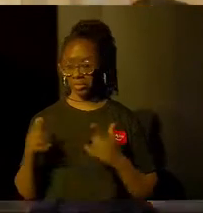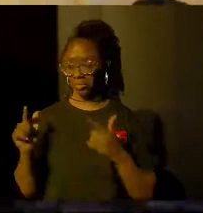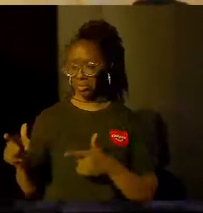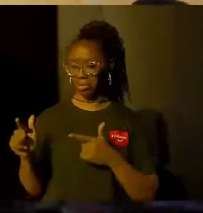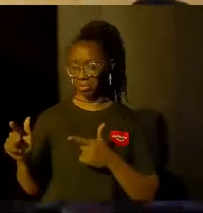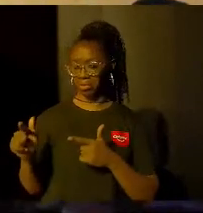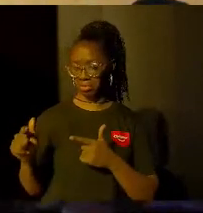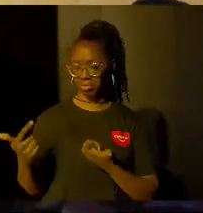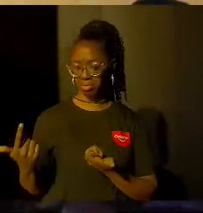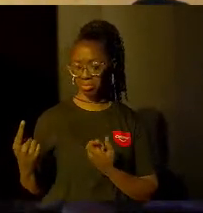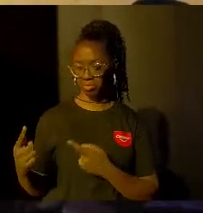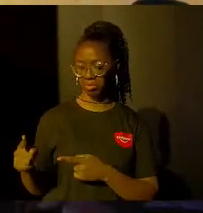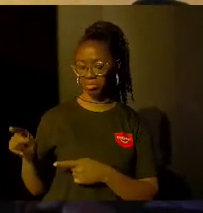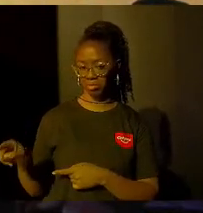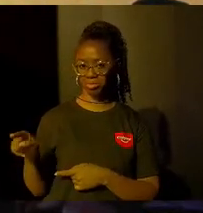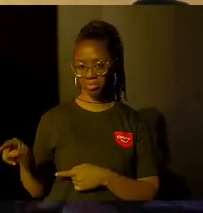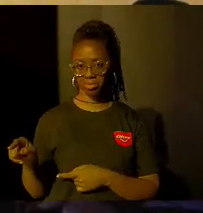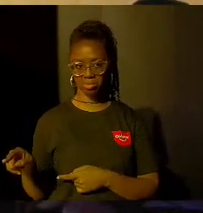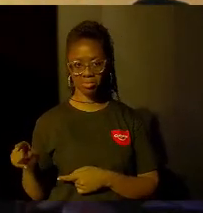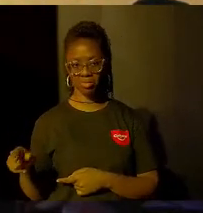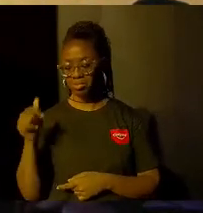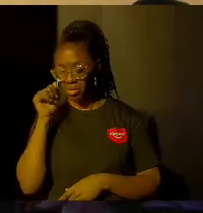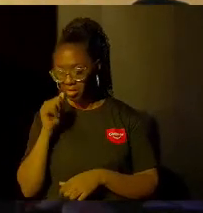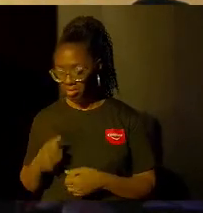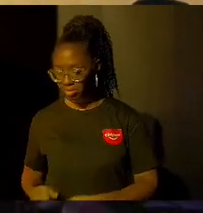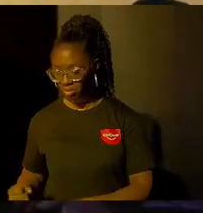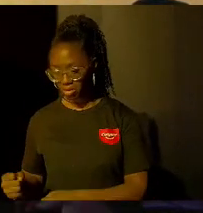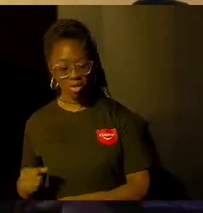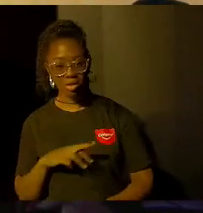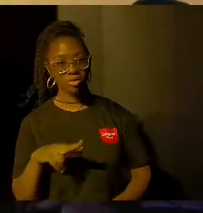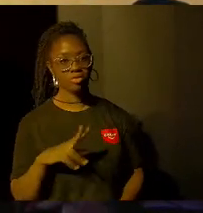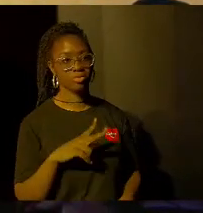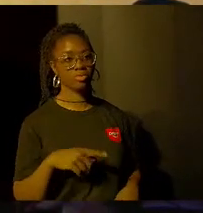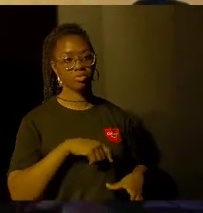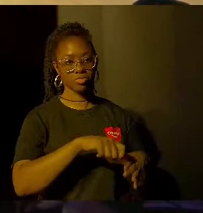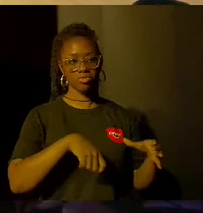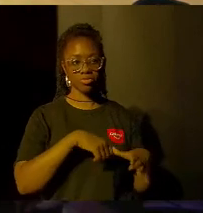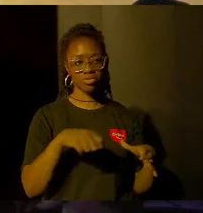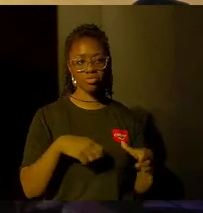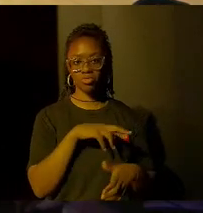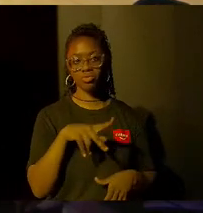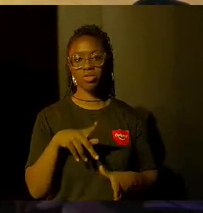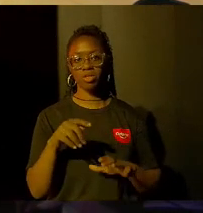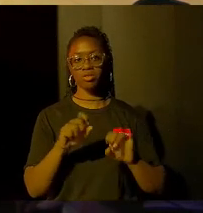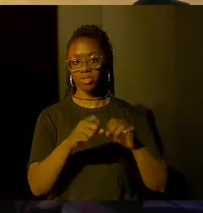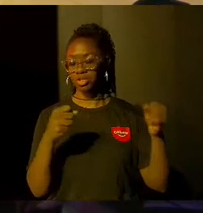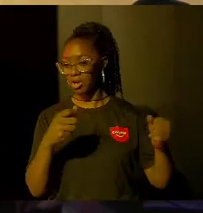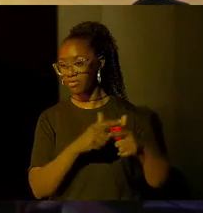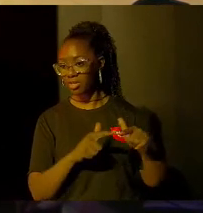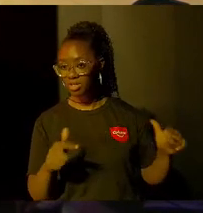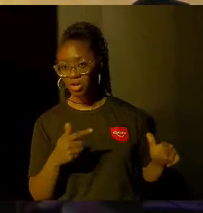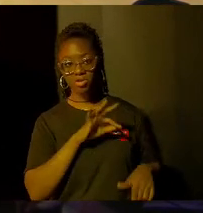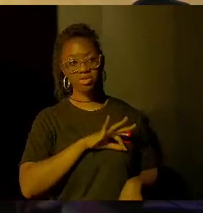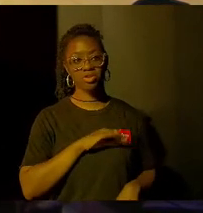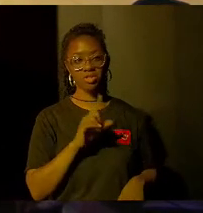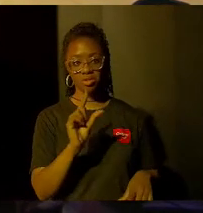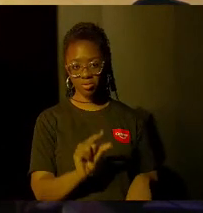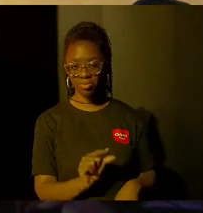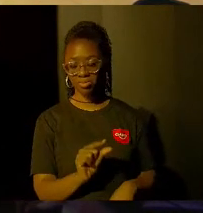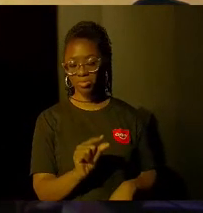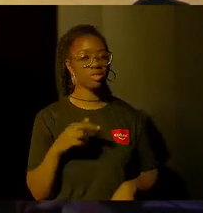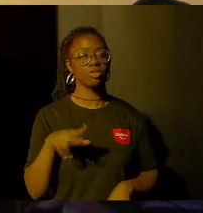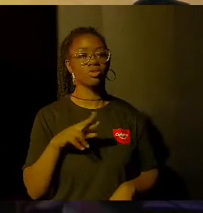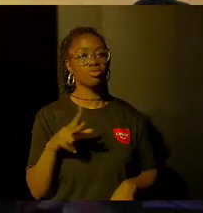a tua paz não tá no meu tanque não tá no meu fogão não tá no ponto de ônibus lotado comigo não tá na minha geladeira vazia não tá com meu salário pequeno